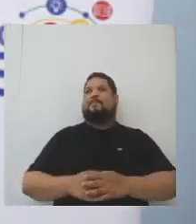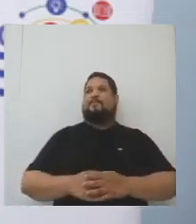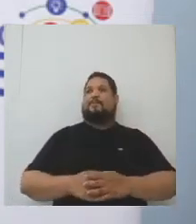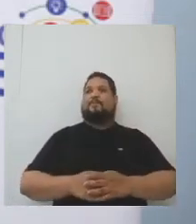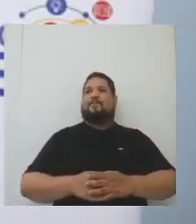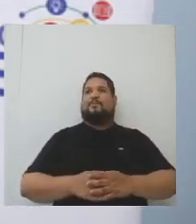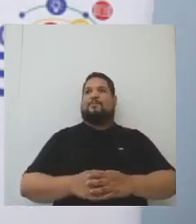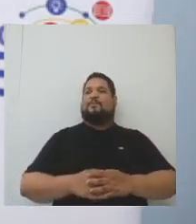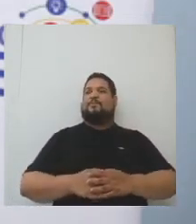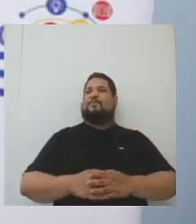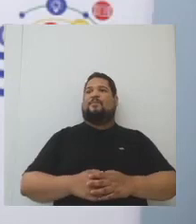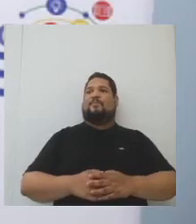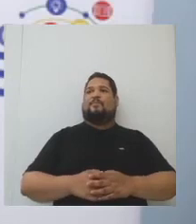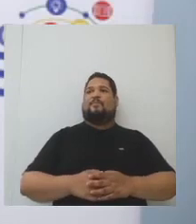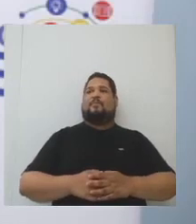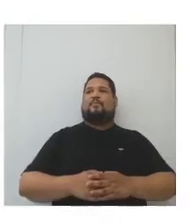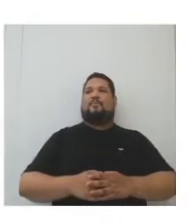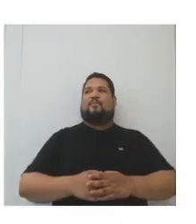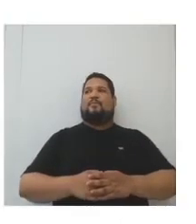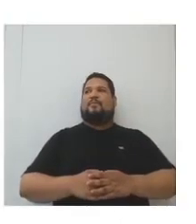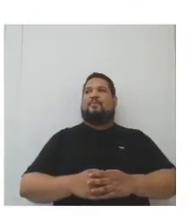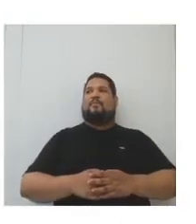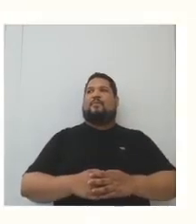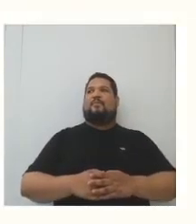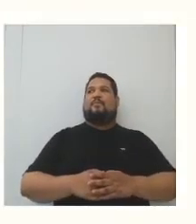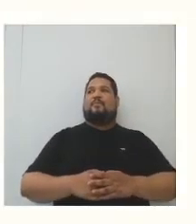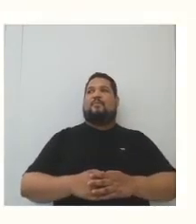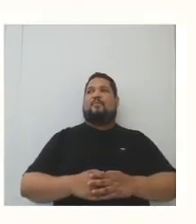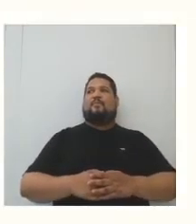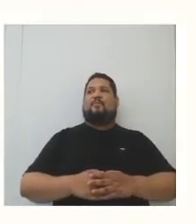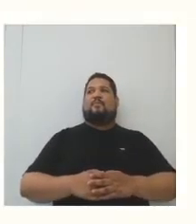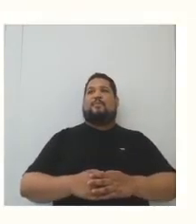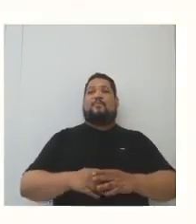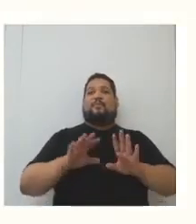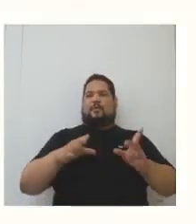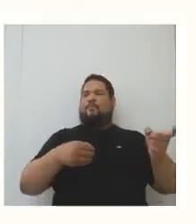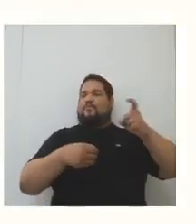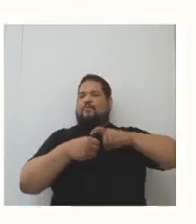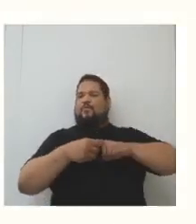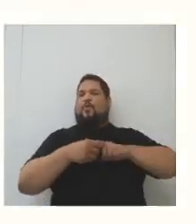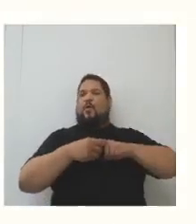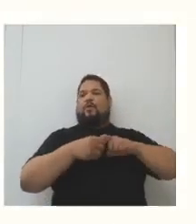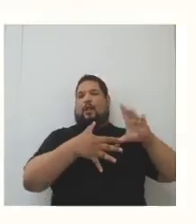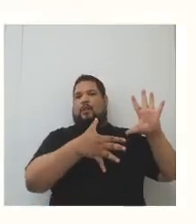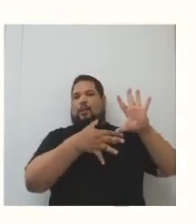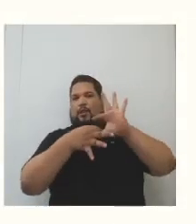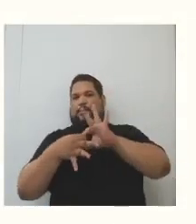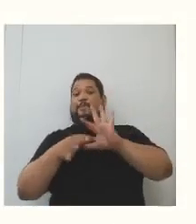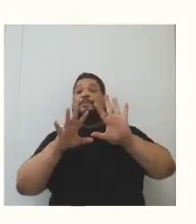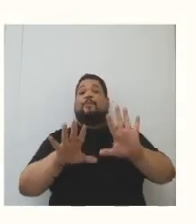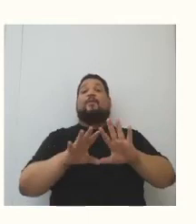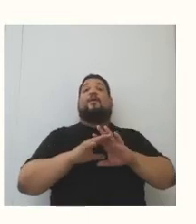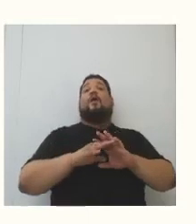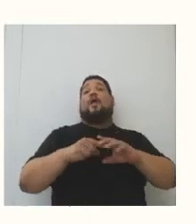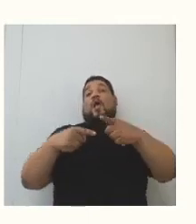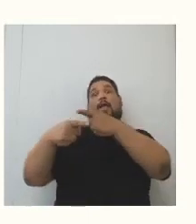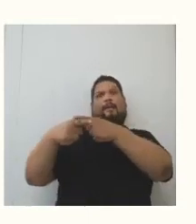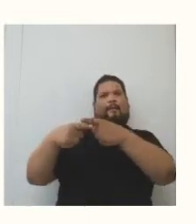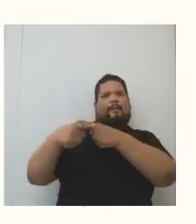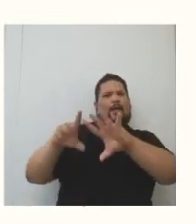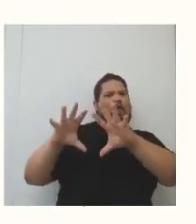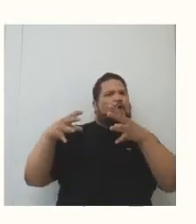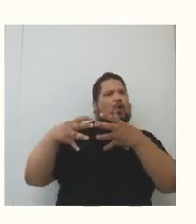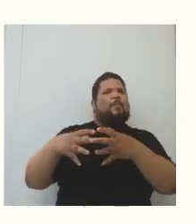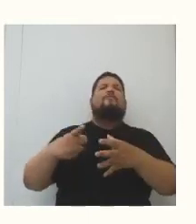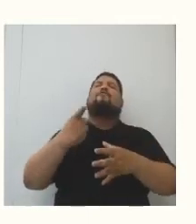se apresentando. Olha lá, nesse contexto, vamos voltar aqui um pouco, os ingleses, por que é que queriam tanto,